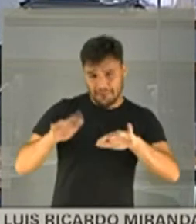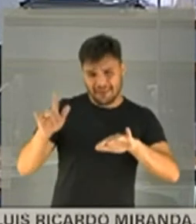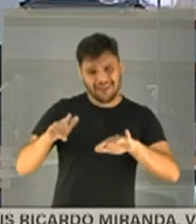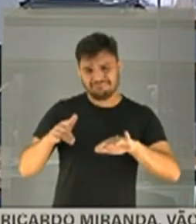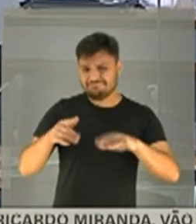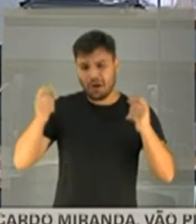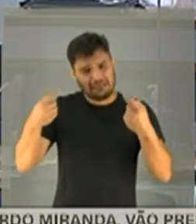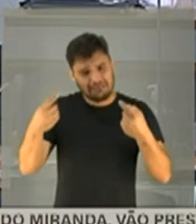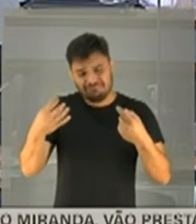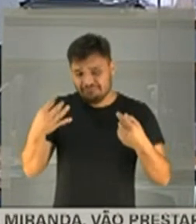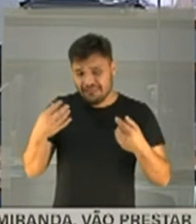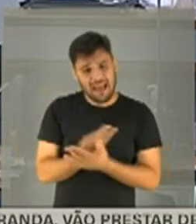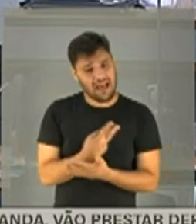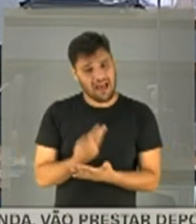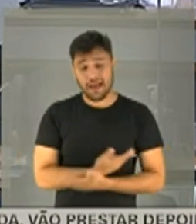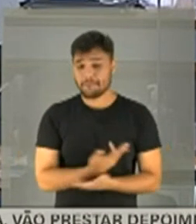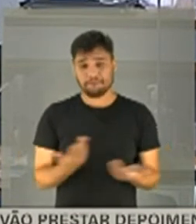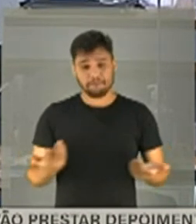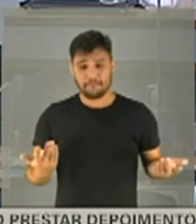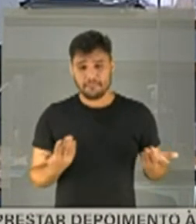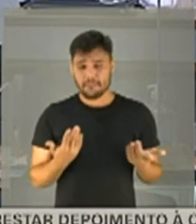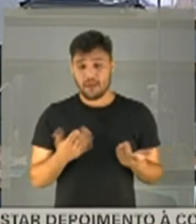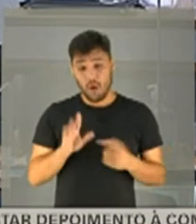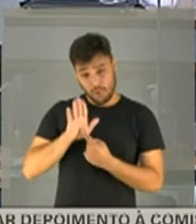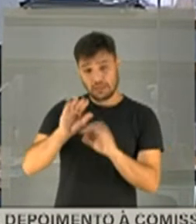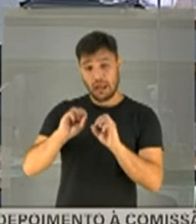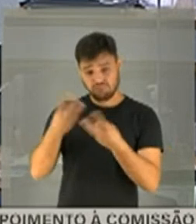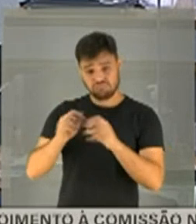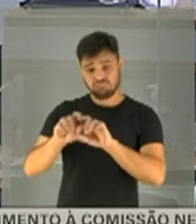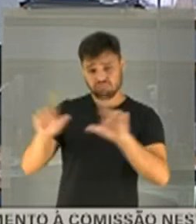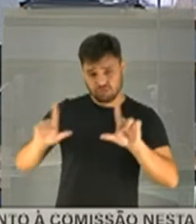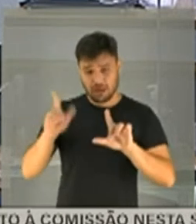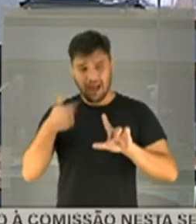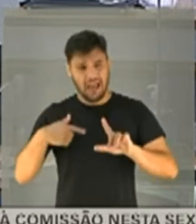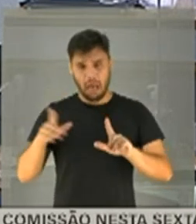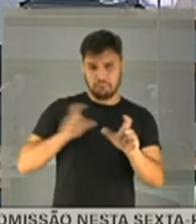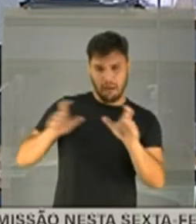É essa a nossa opinião científica. Então, não tem nada a ver os ataques que eu